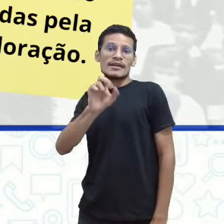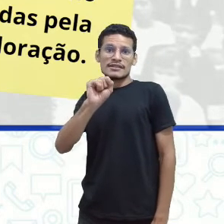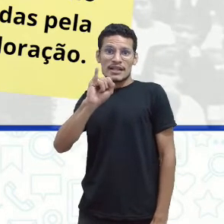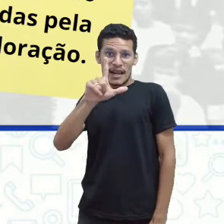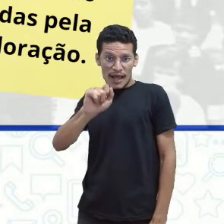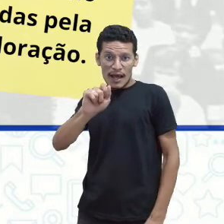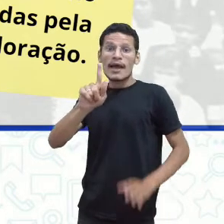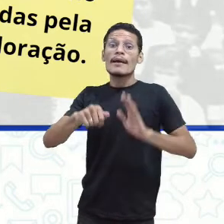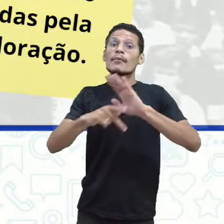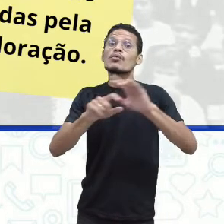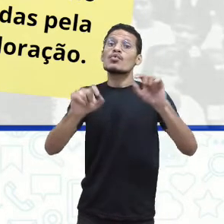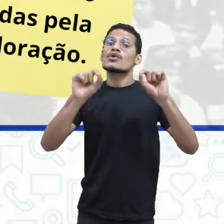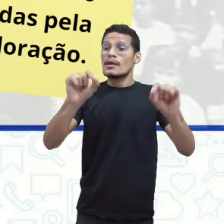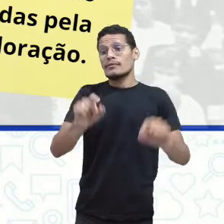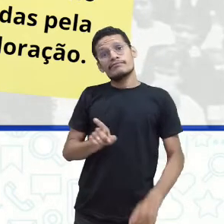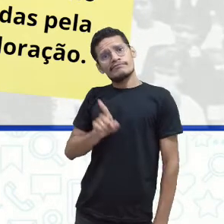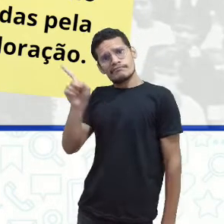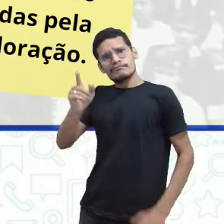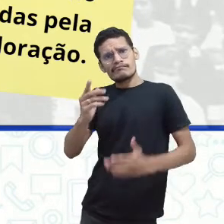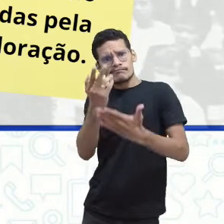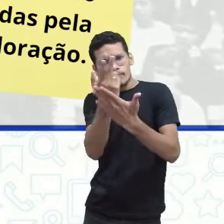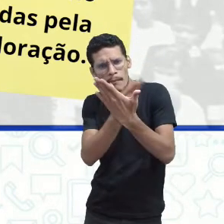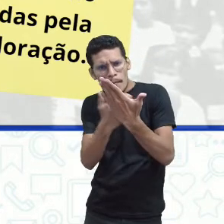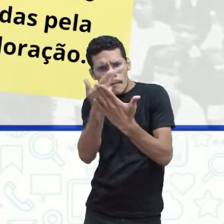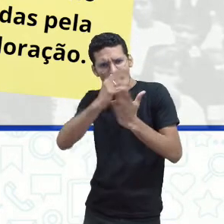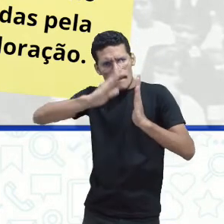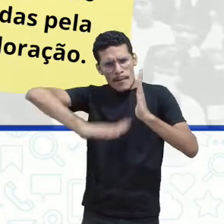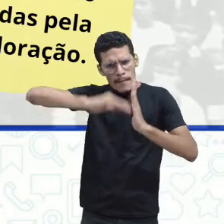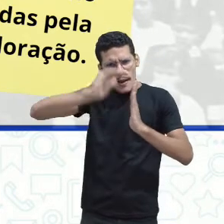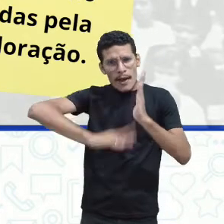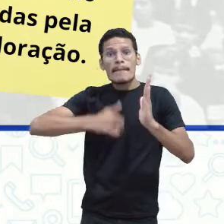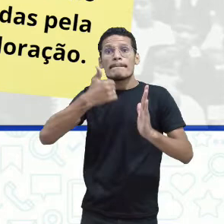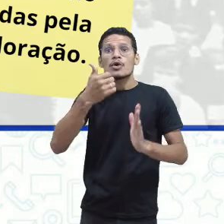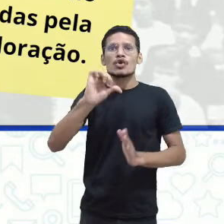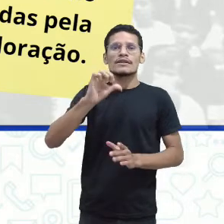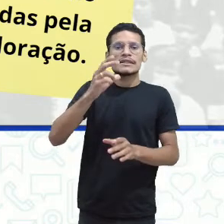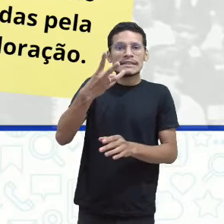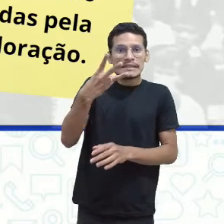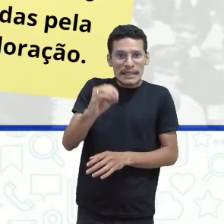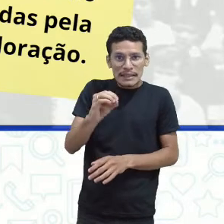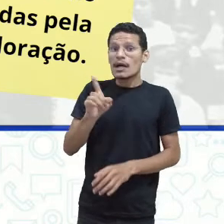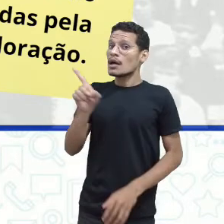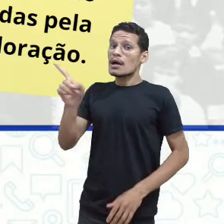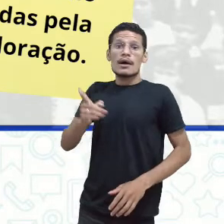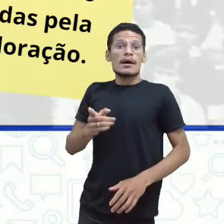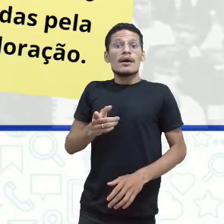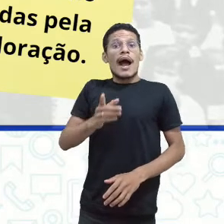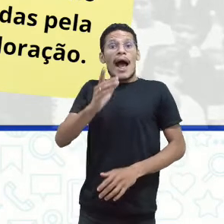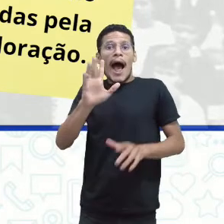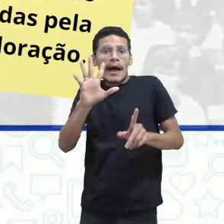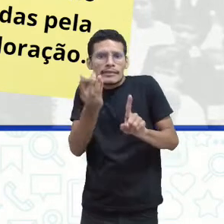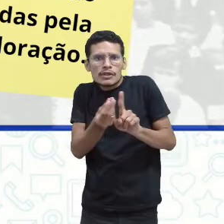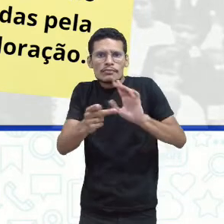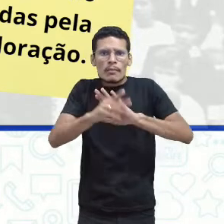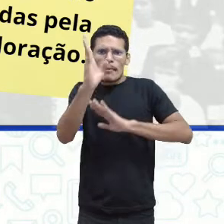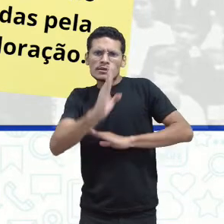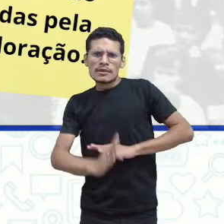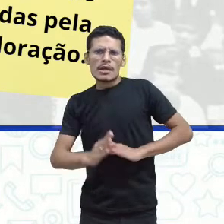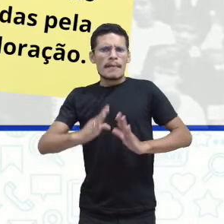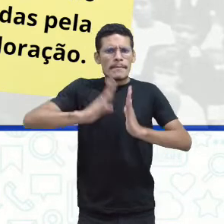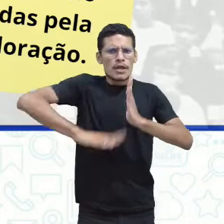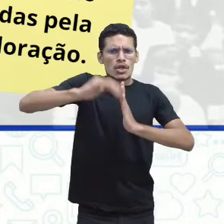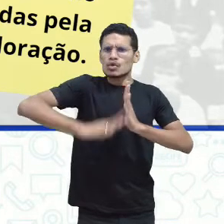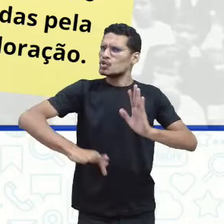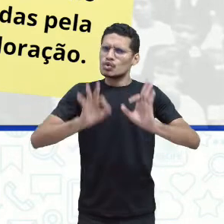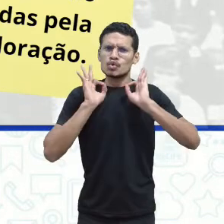de 1930, tá certo? Grande artista brasileira, uma mulher, uma grande pintora, e aí ela representa os